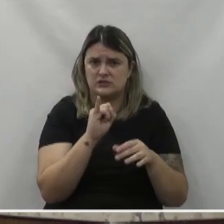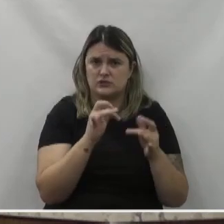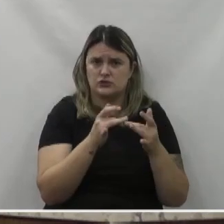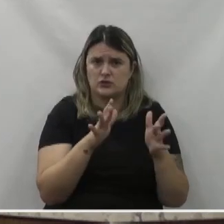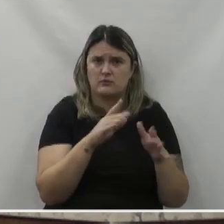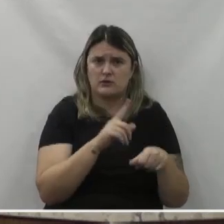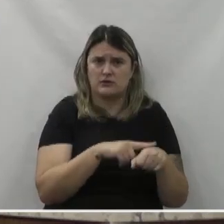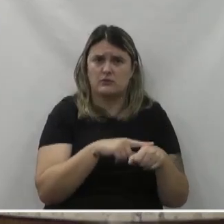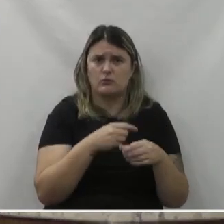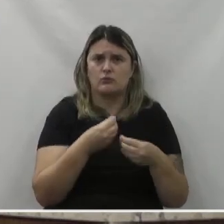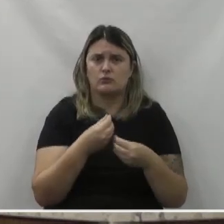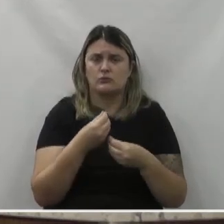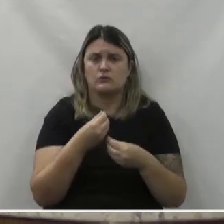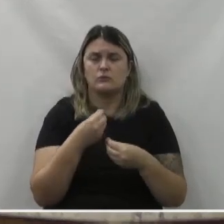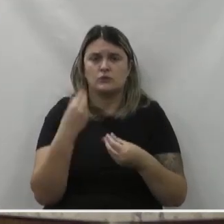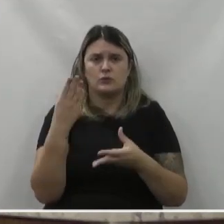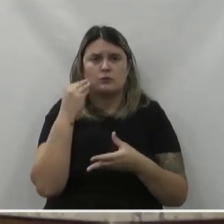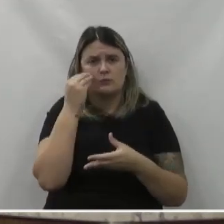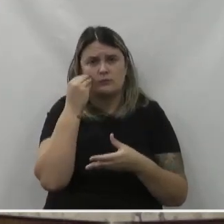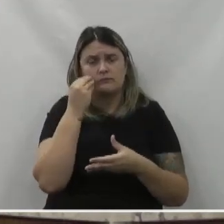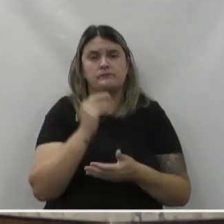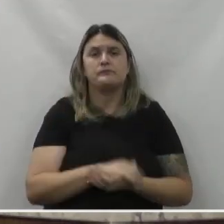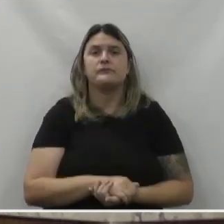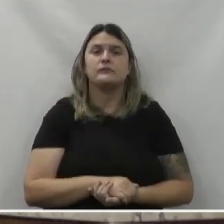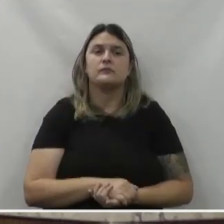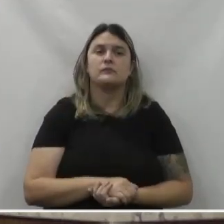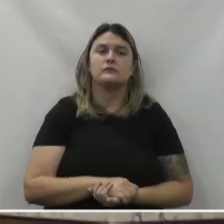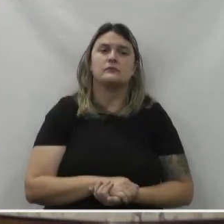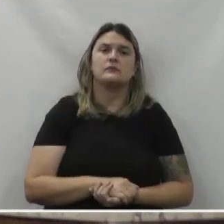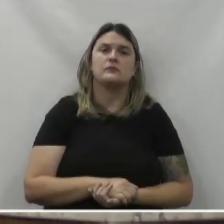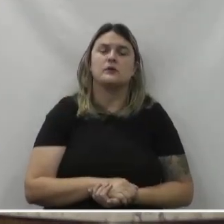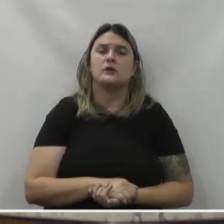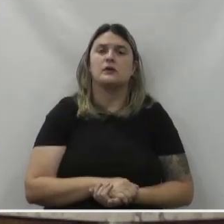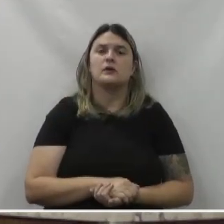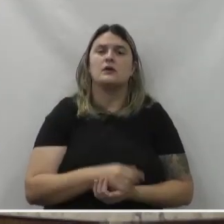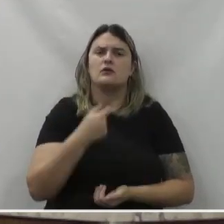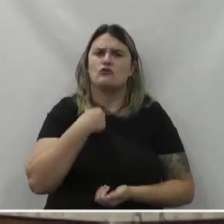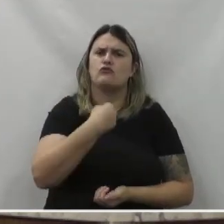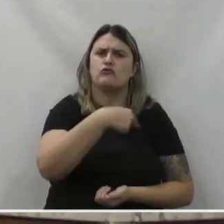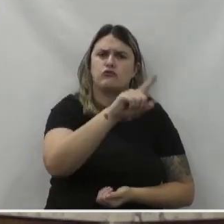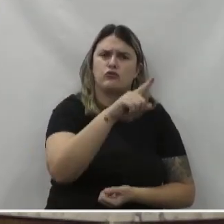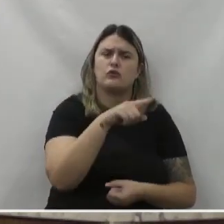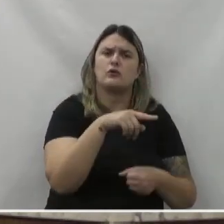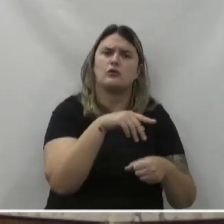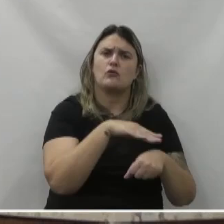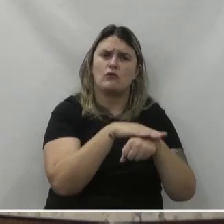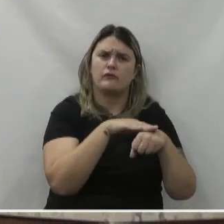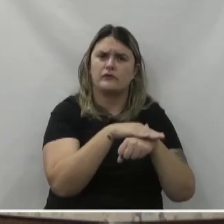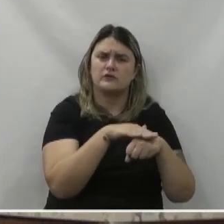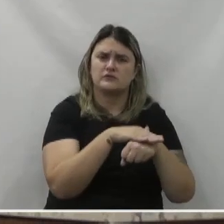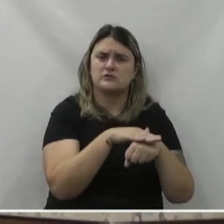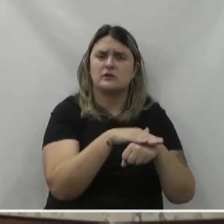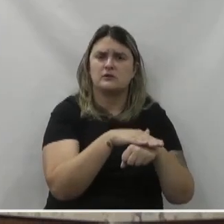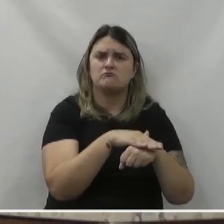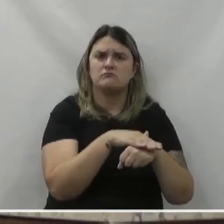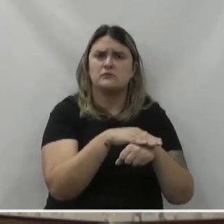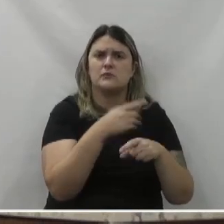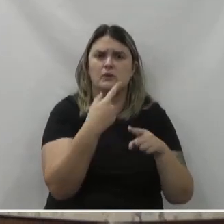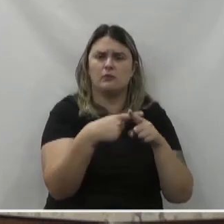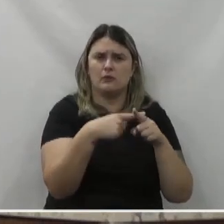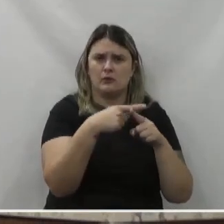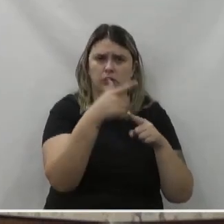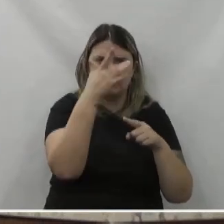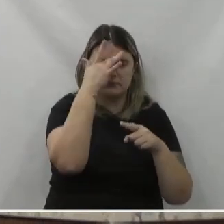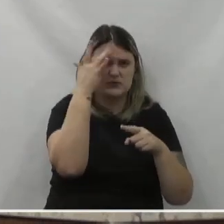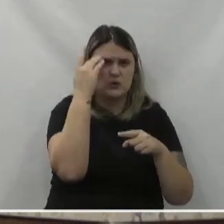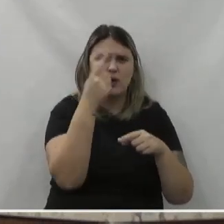dou uma parte sim. Eu procurei as pessoas que, em um certo momento, não eram tão